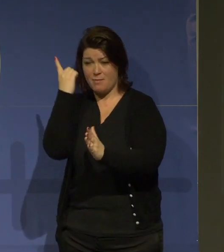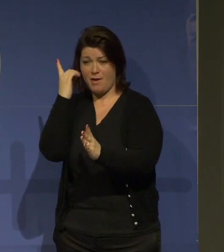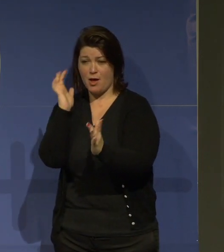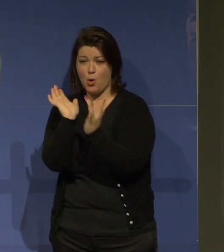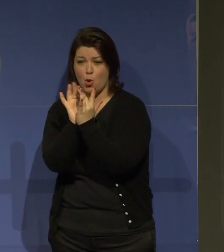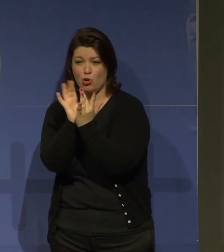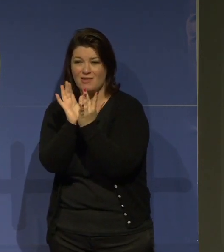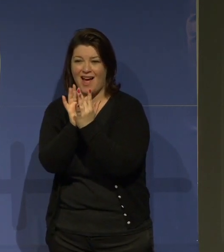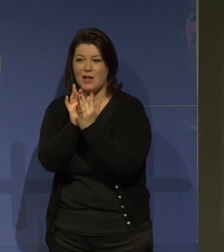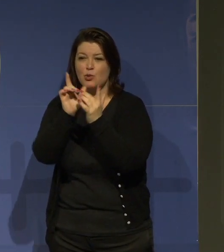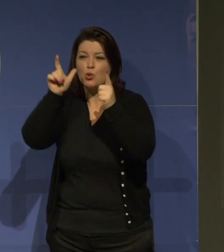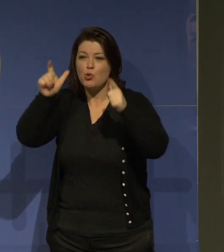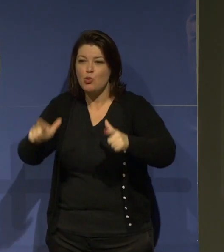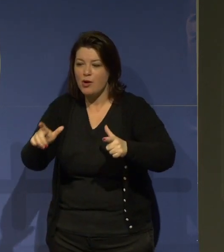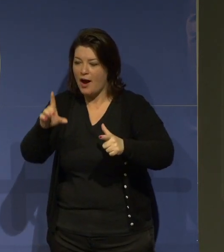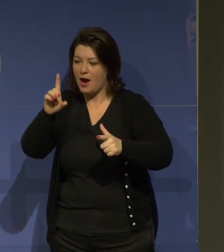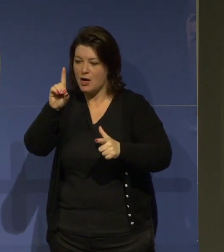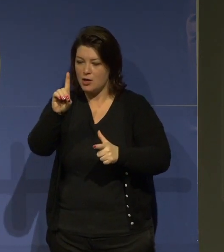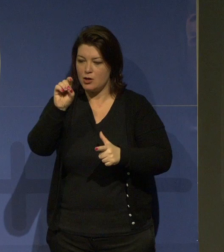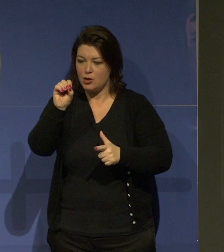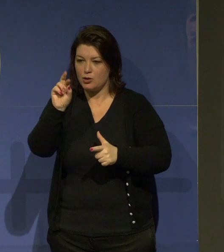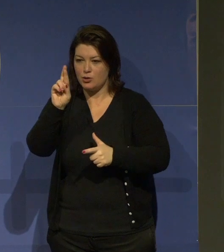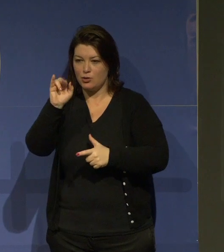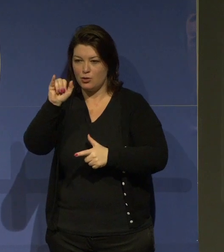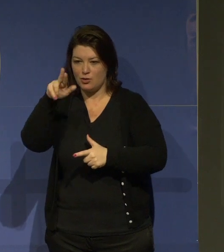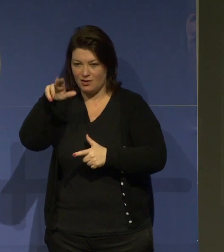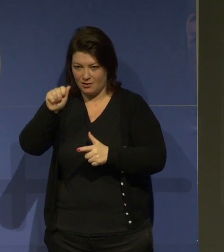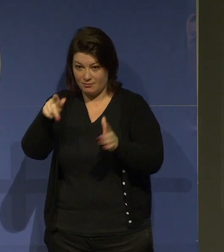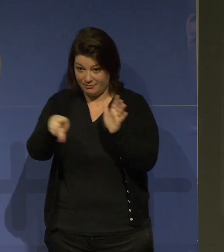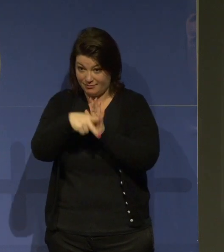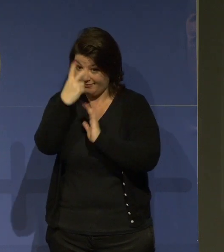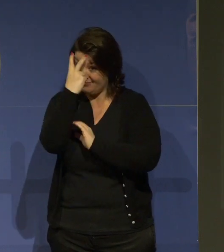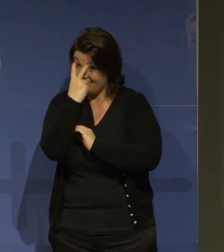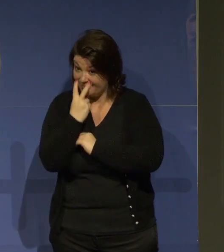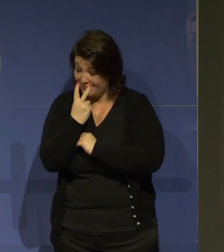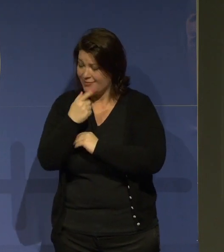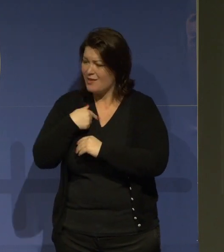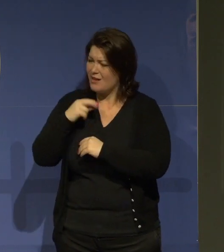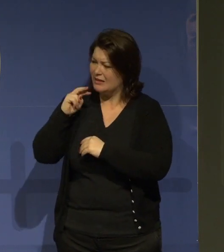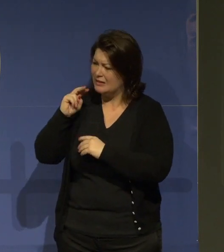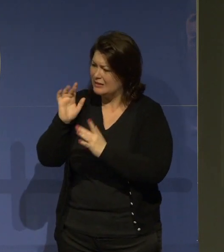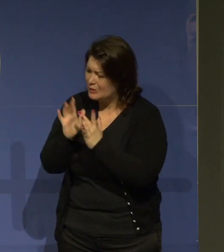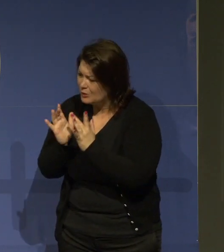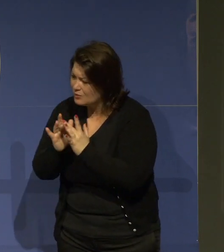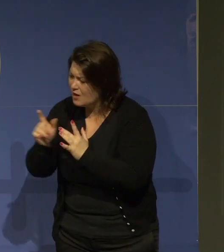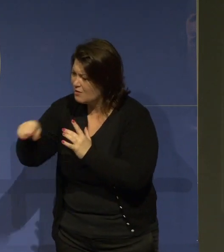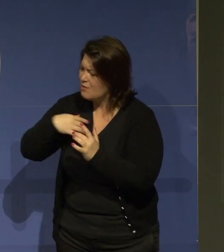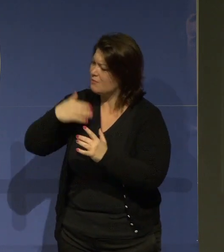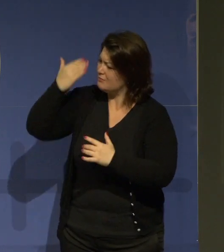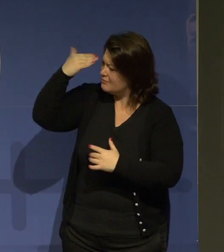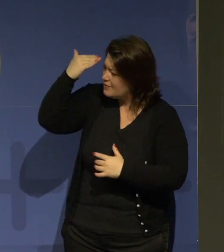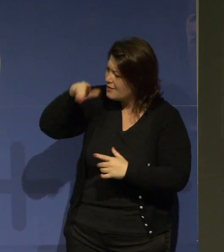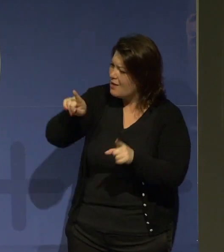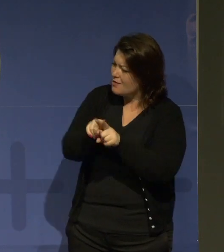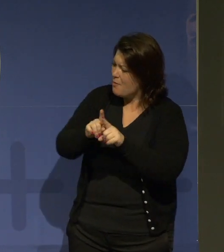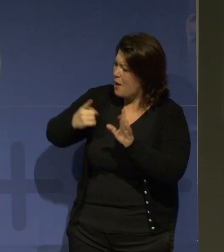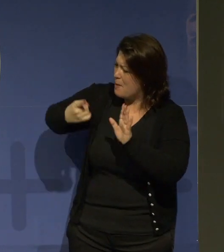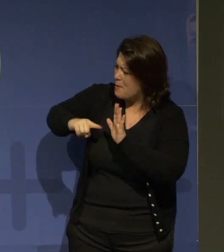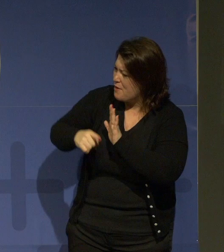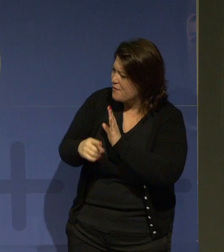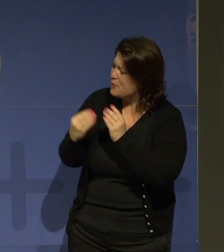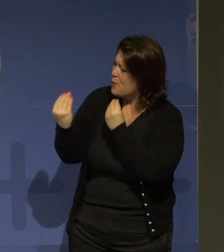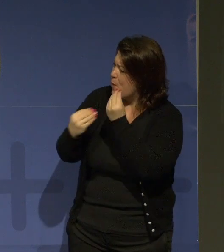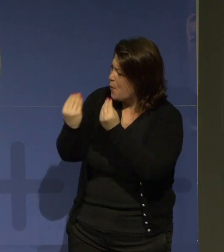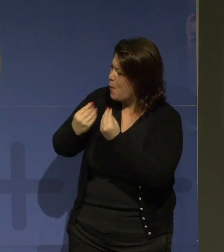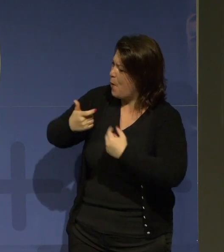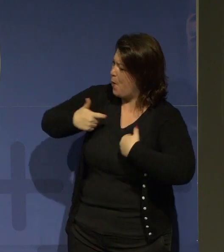Fundação Dorina. E passei ali a entender, né, e me apaixonei, me aprofundei, como que eu